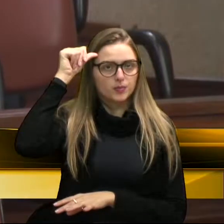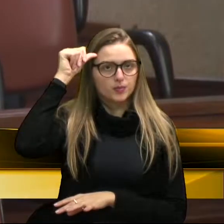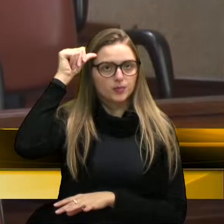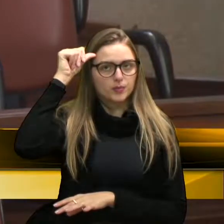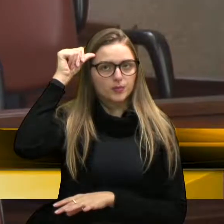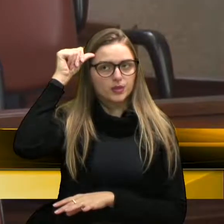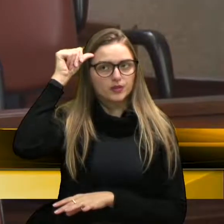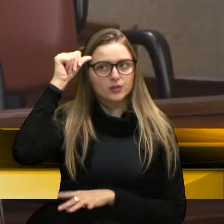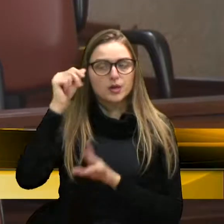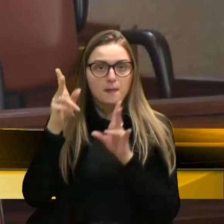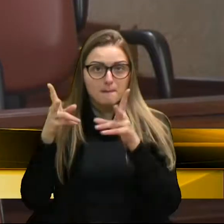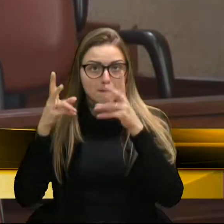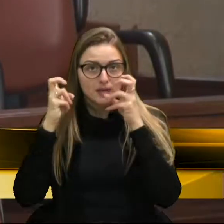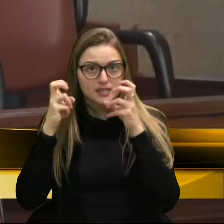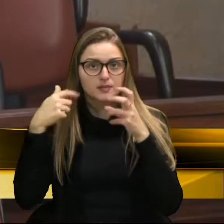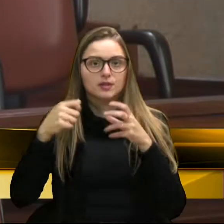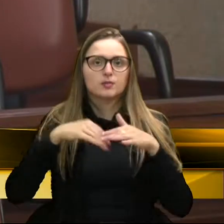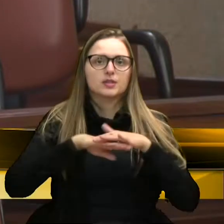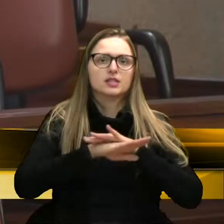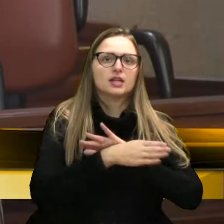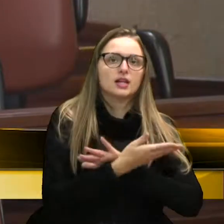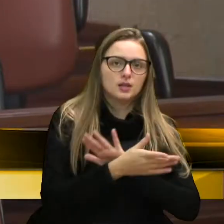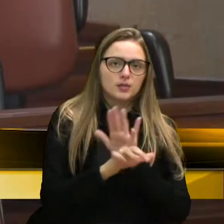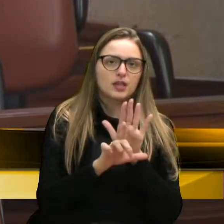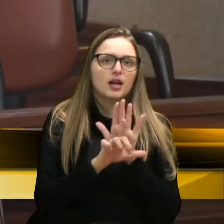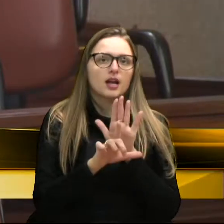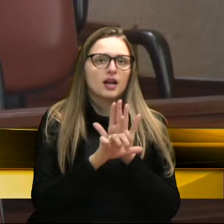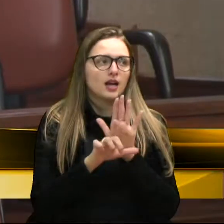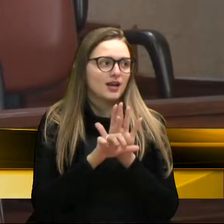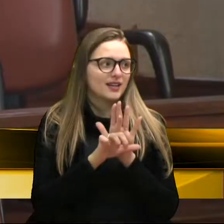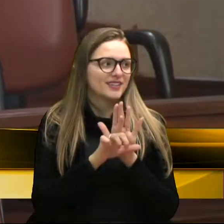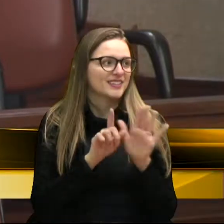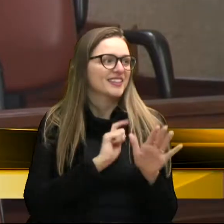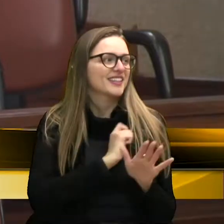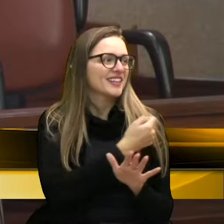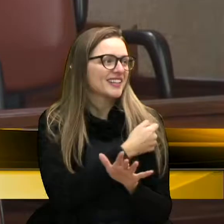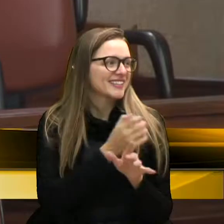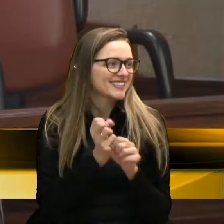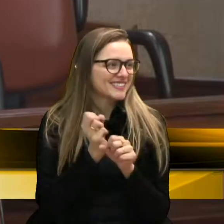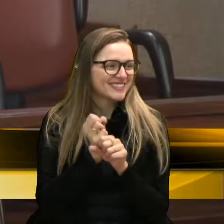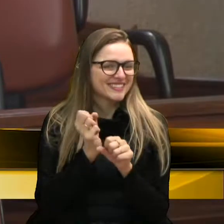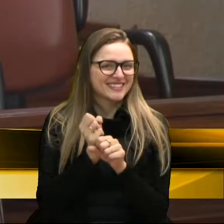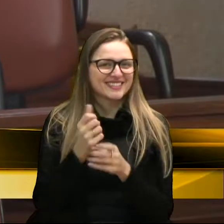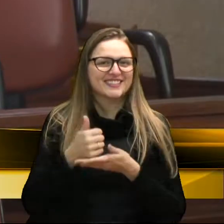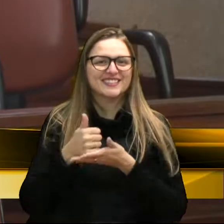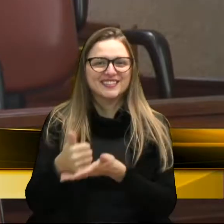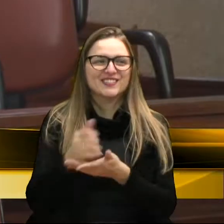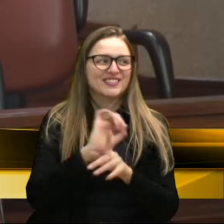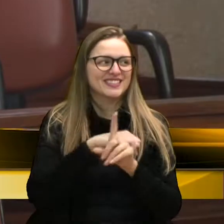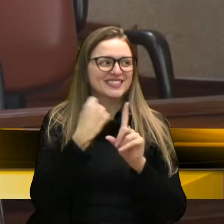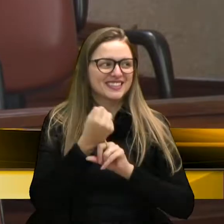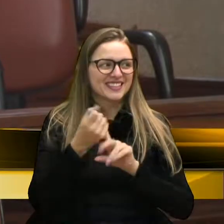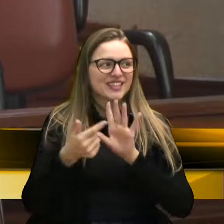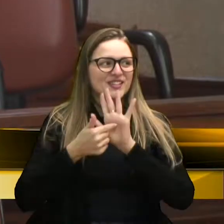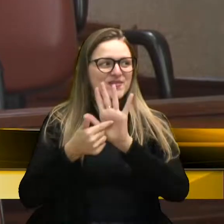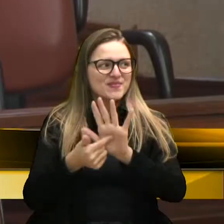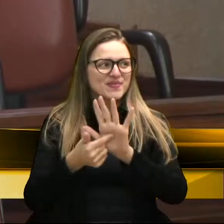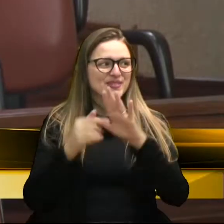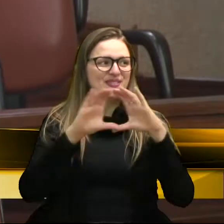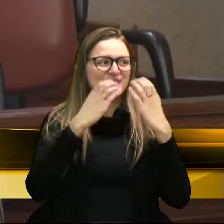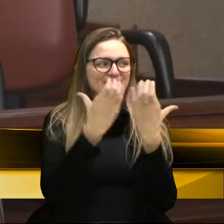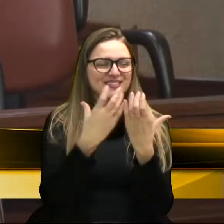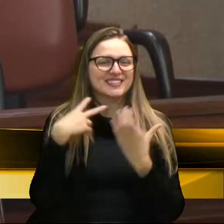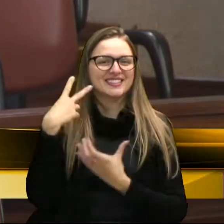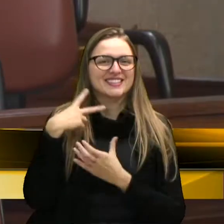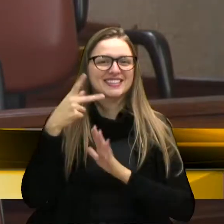da necessidade de adequação da legislação tributária municipal nos anseios sociais, apresentou à Casa Legislativa